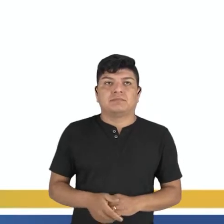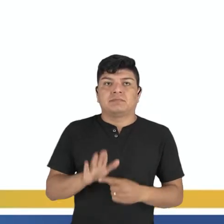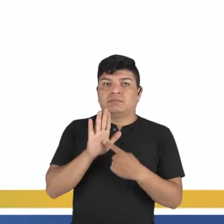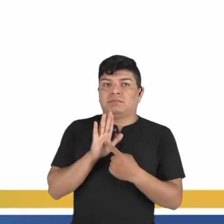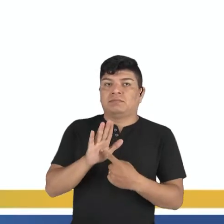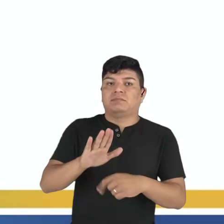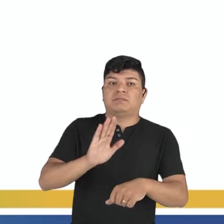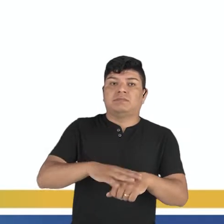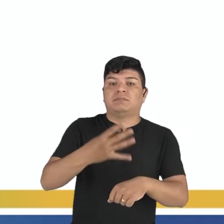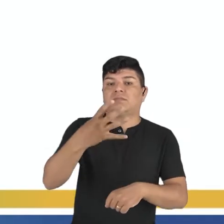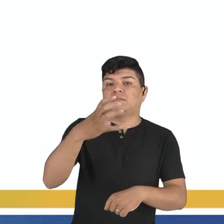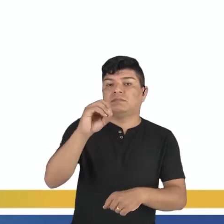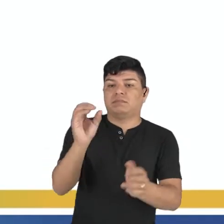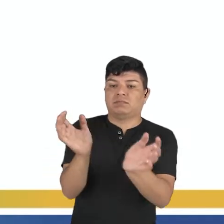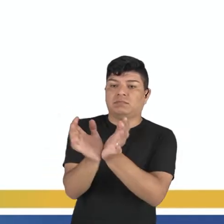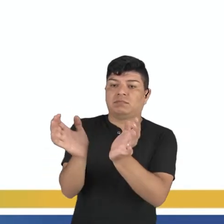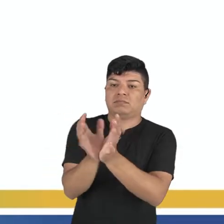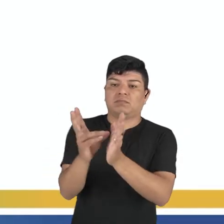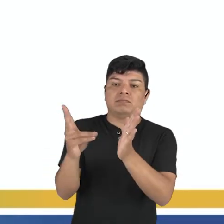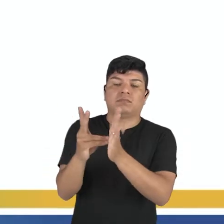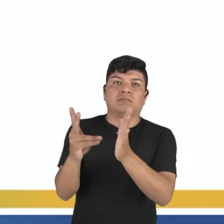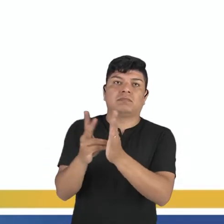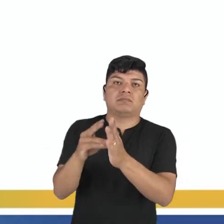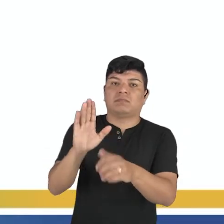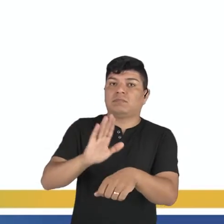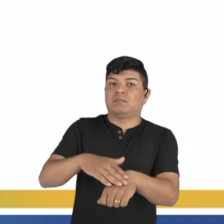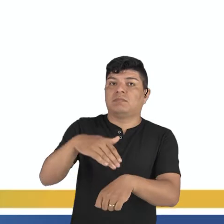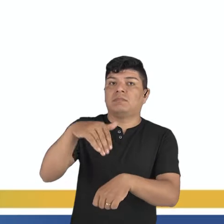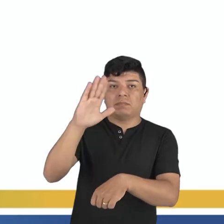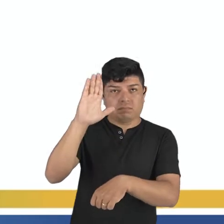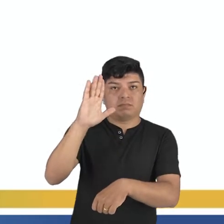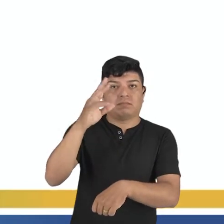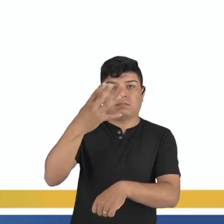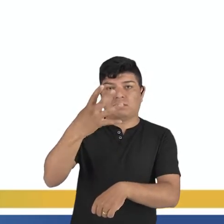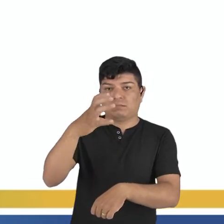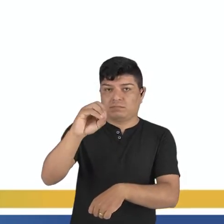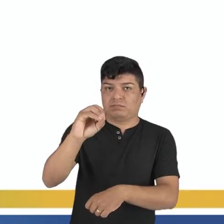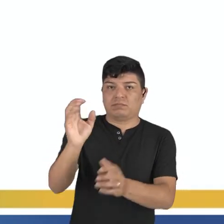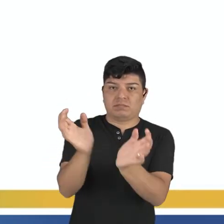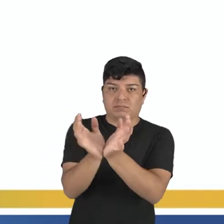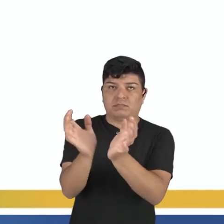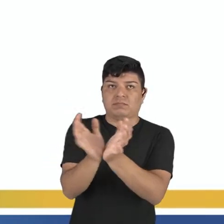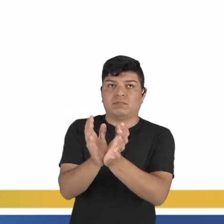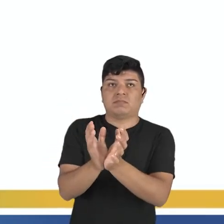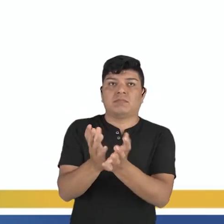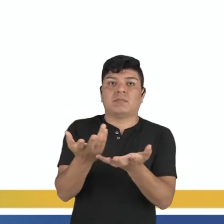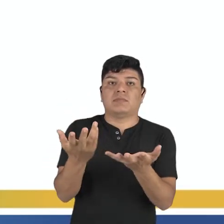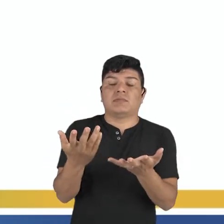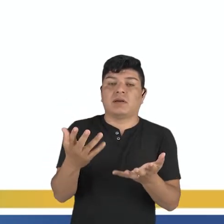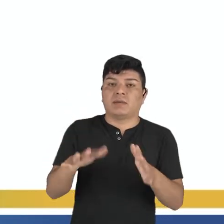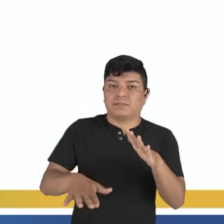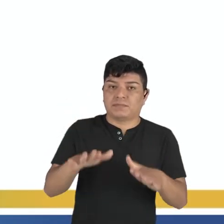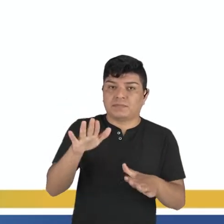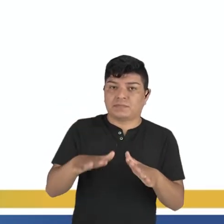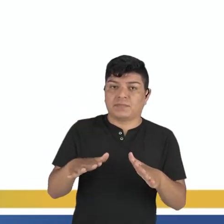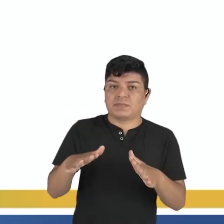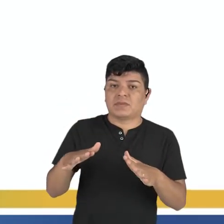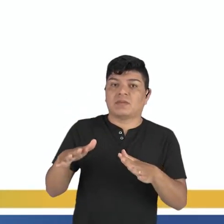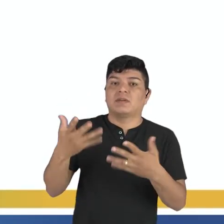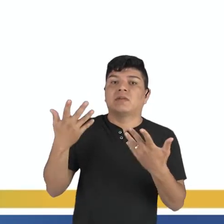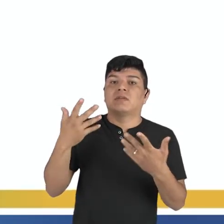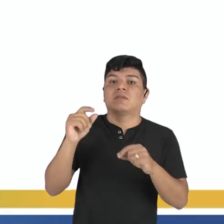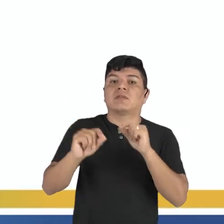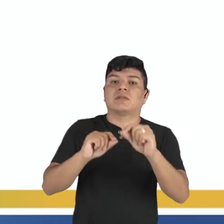apresenta mais de 40 grupos étnicos, que é mais de 40 etnias, tá? E muitas dessas etnias, né, elas dialogam com as